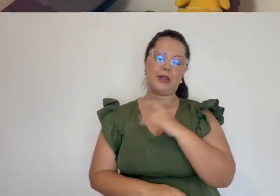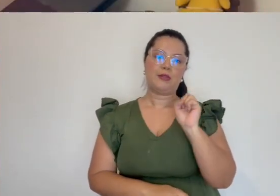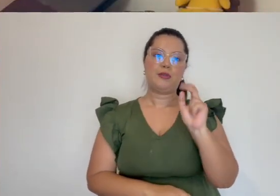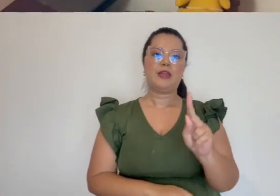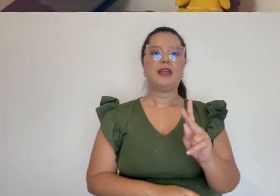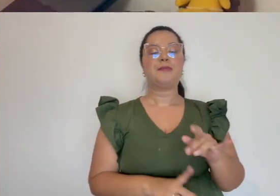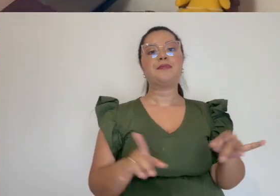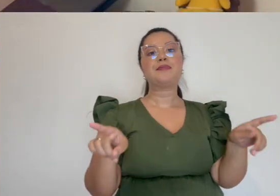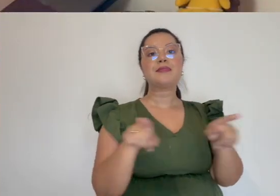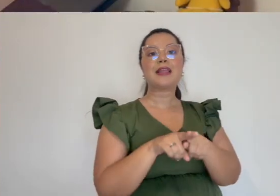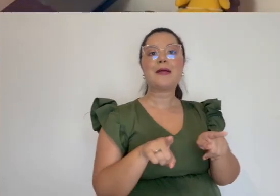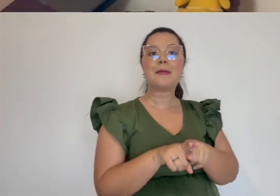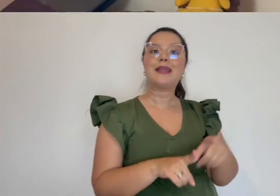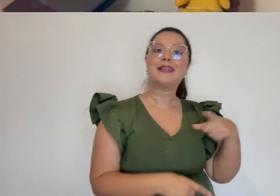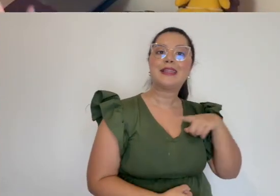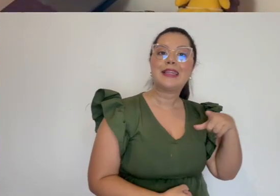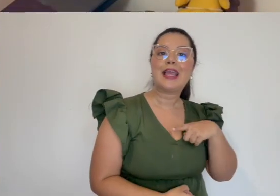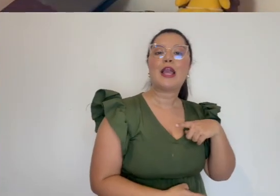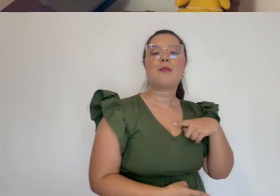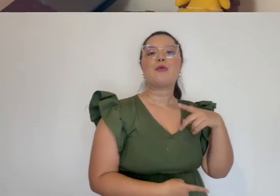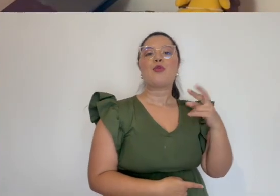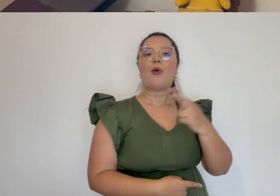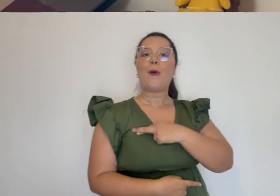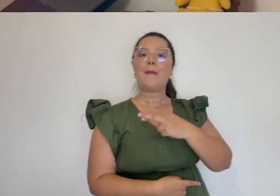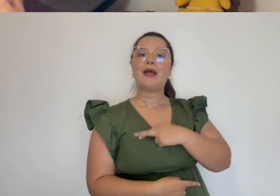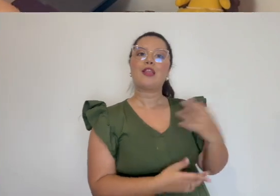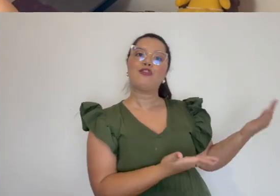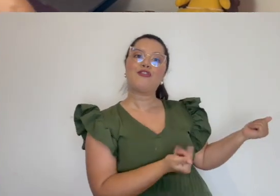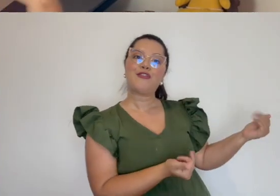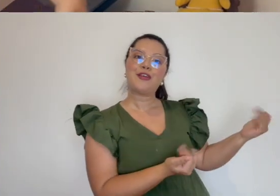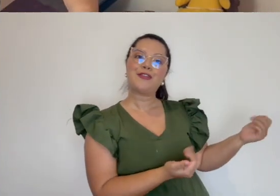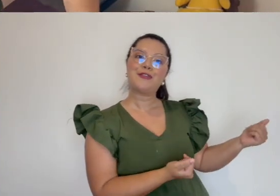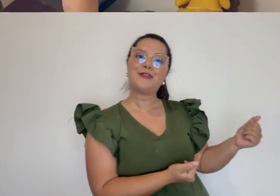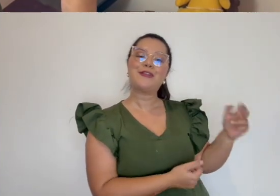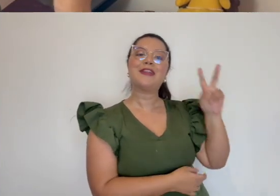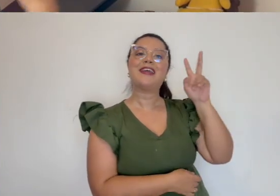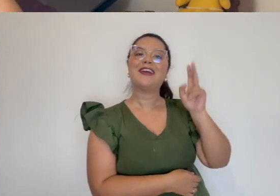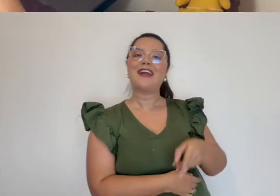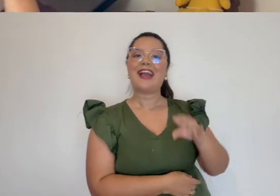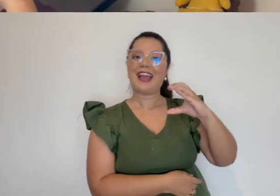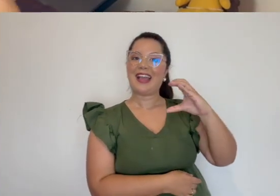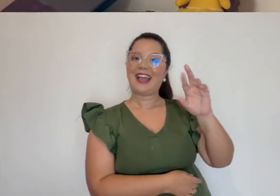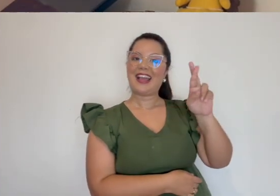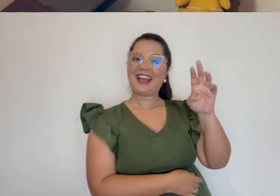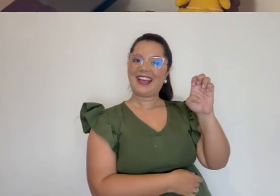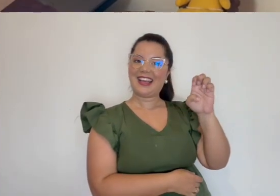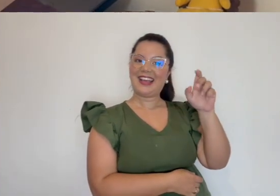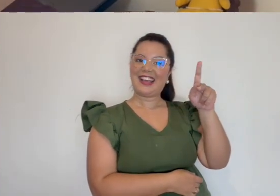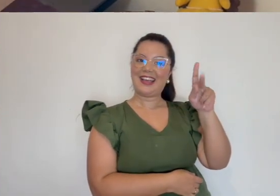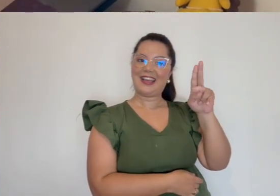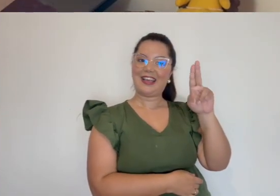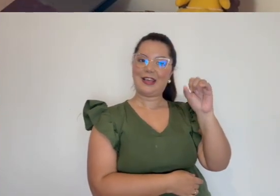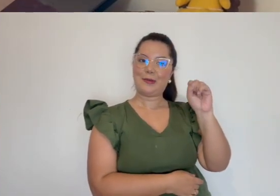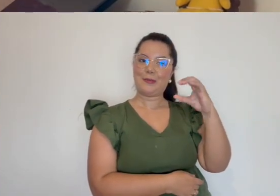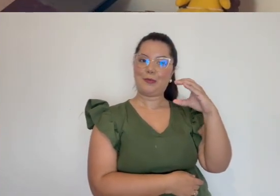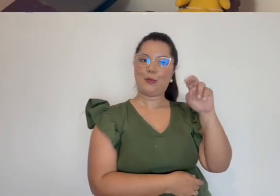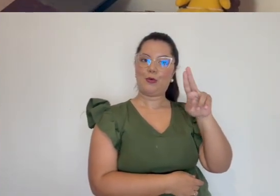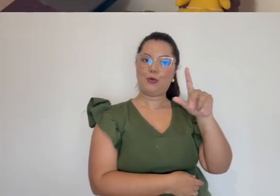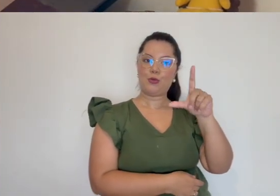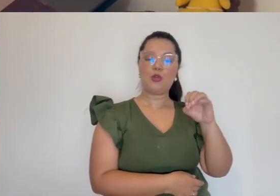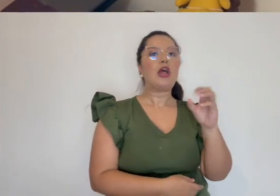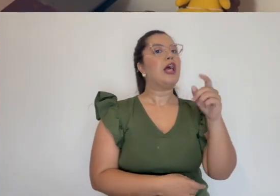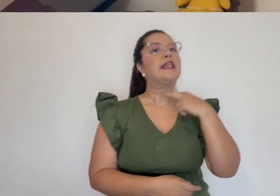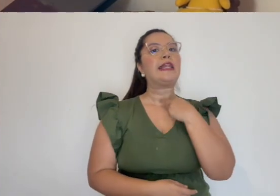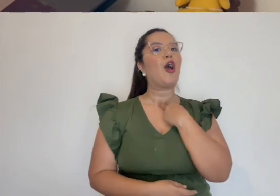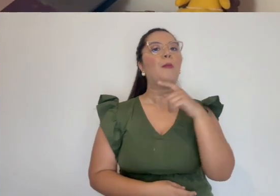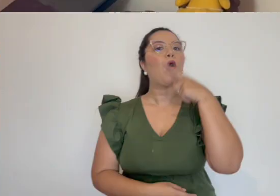E por fim, nós temos os romances de juventude, como o clássico dos clássicos, Crepúsculo. Não pode falar mal do Crepúsculo, tá?